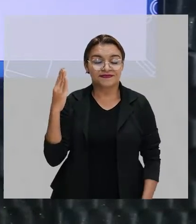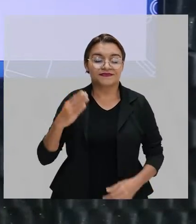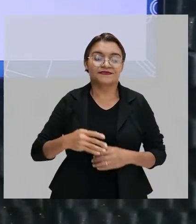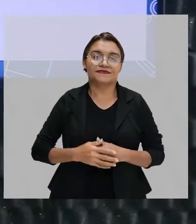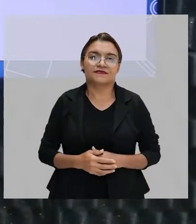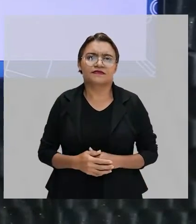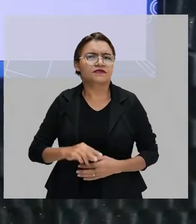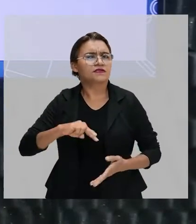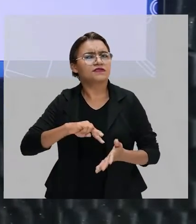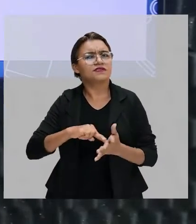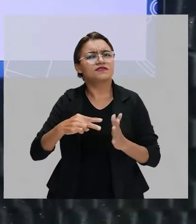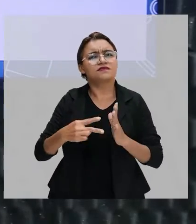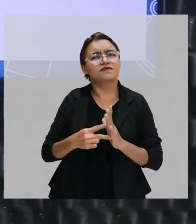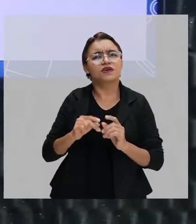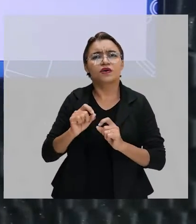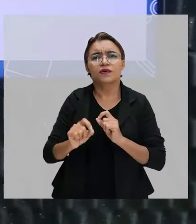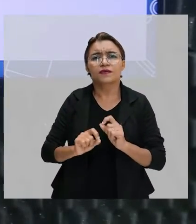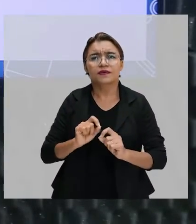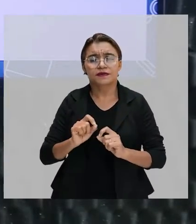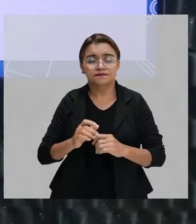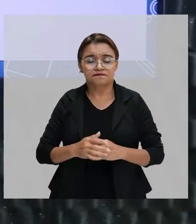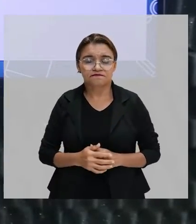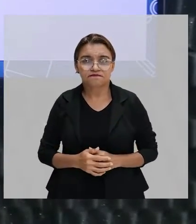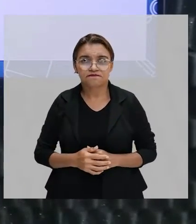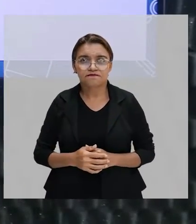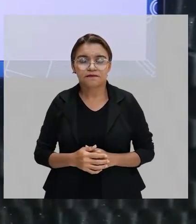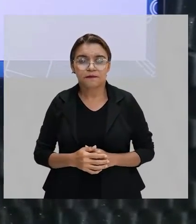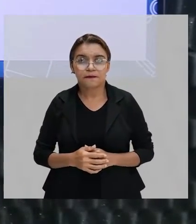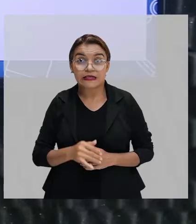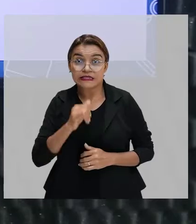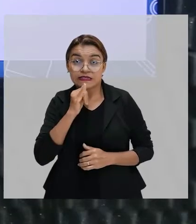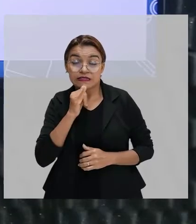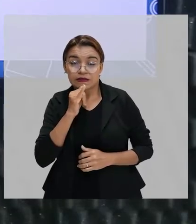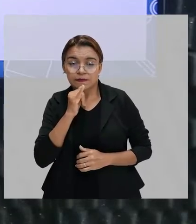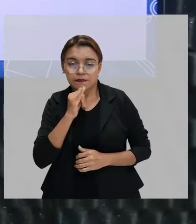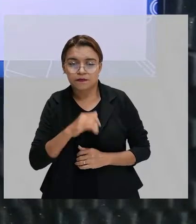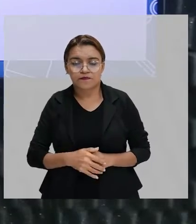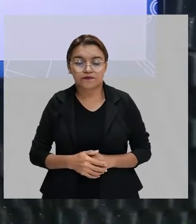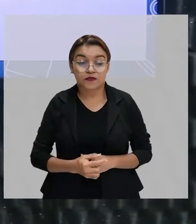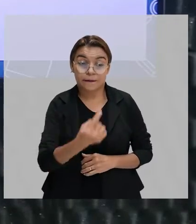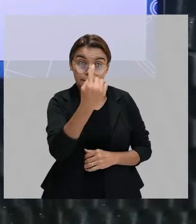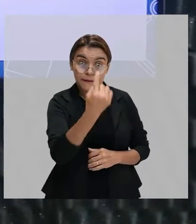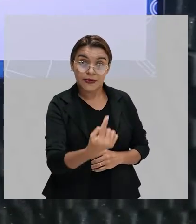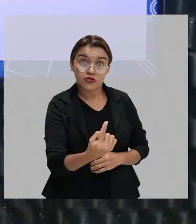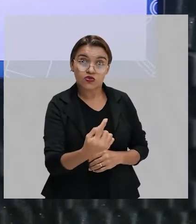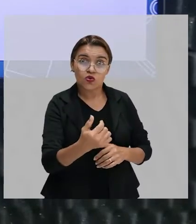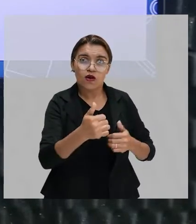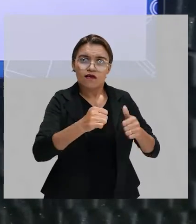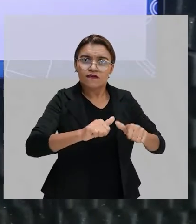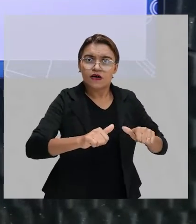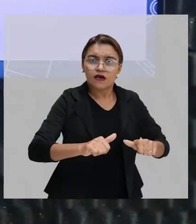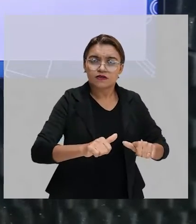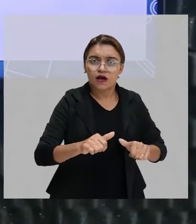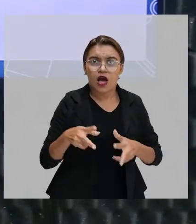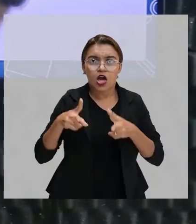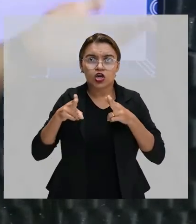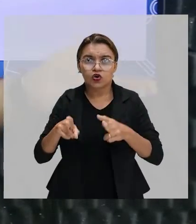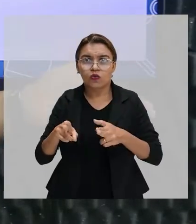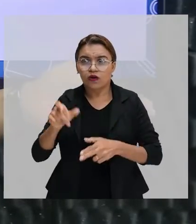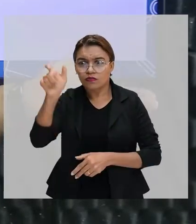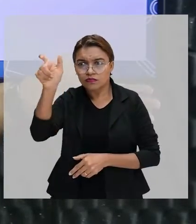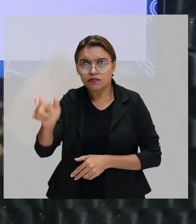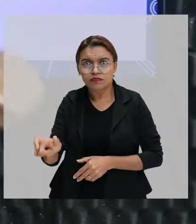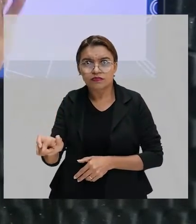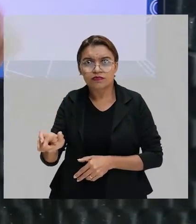e o que significa isso que o que funcionou para x não irá funcionar